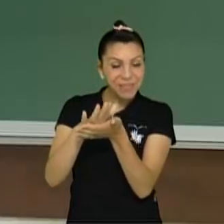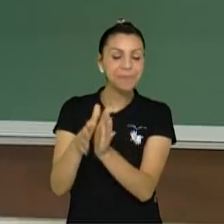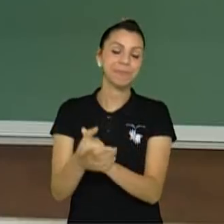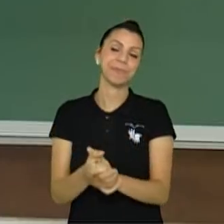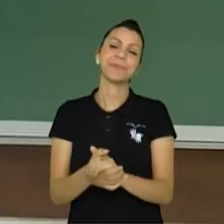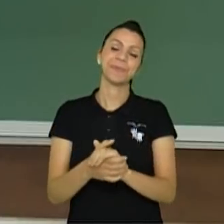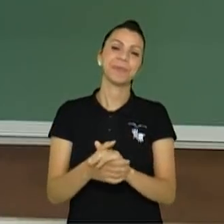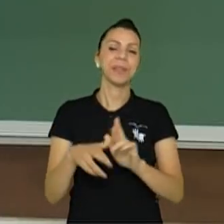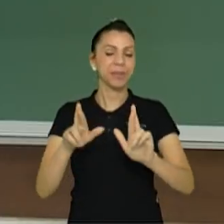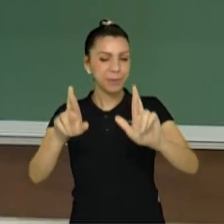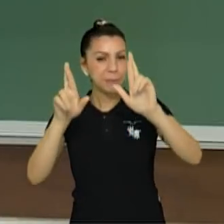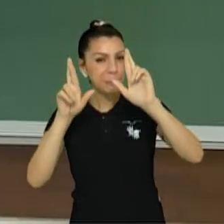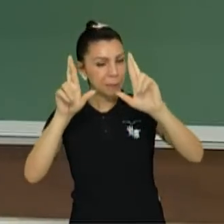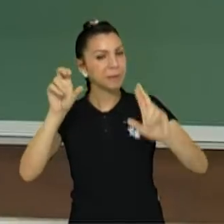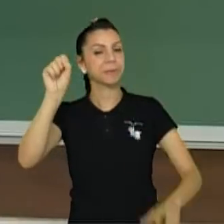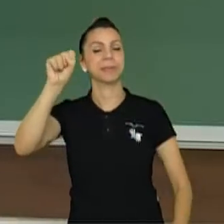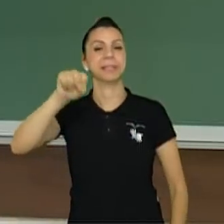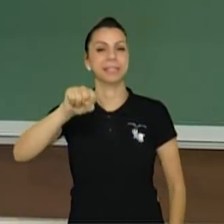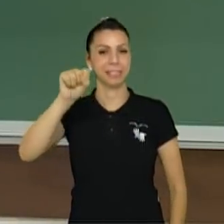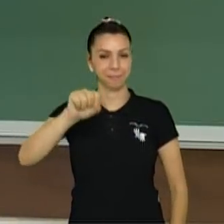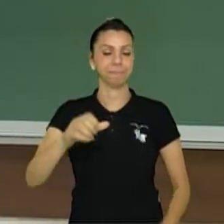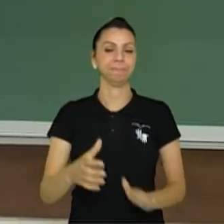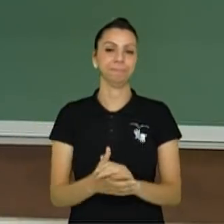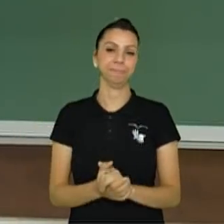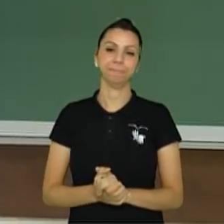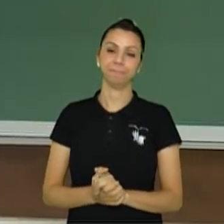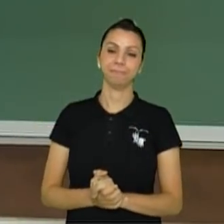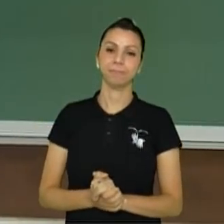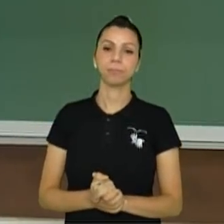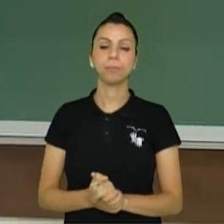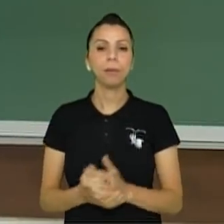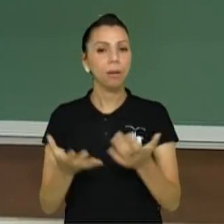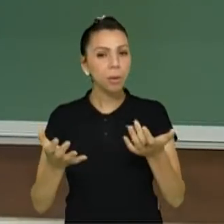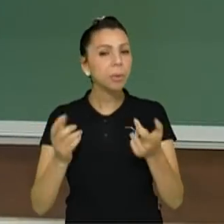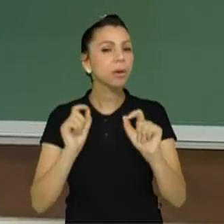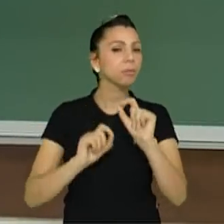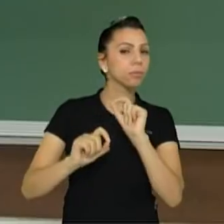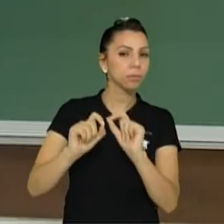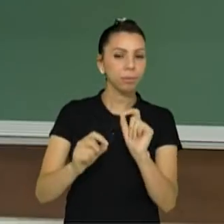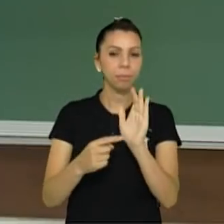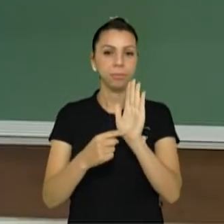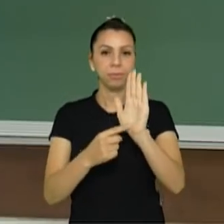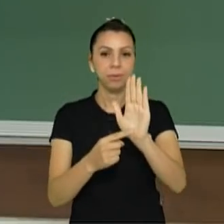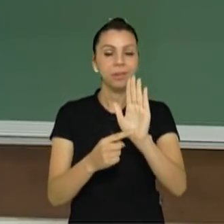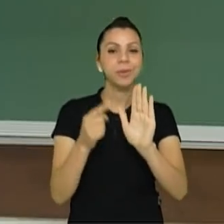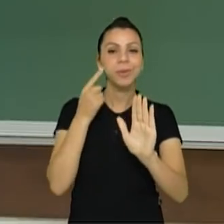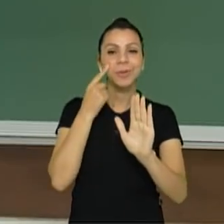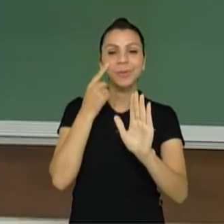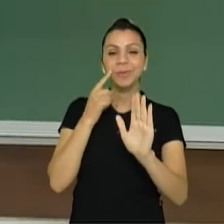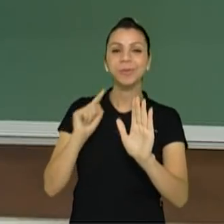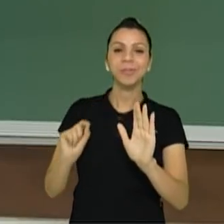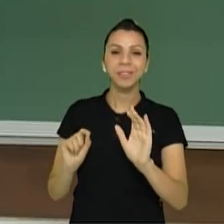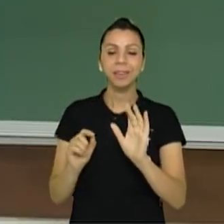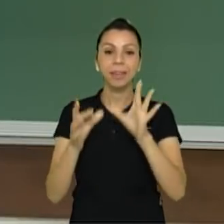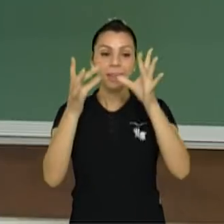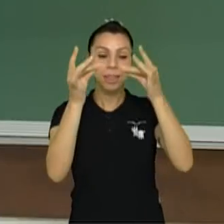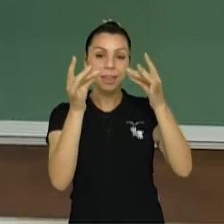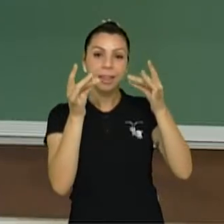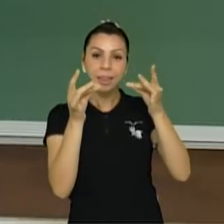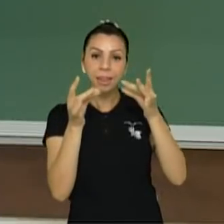Eu imagino que sim, eu espero que sim, certo? E eu quero destacar aqui com vocês o detalhe